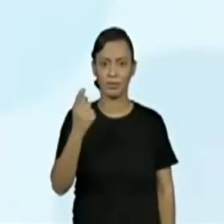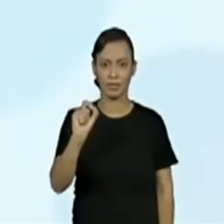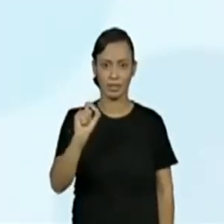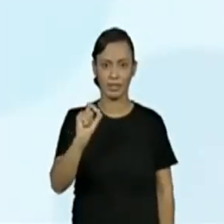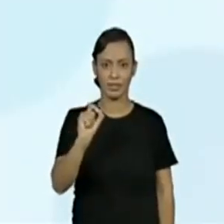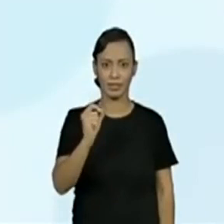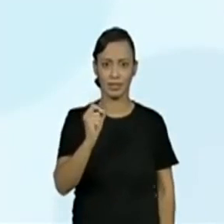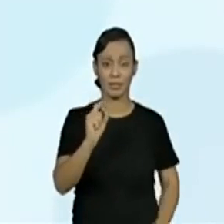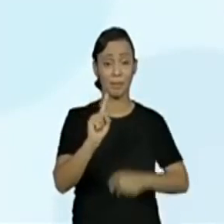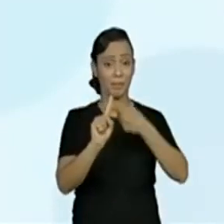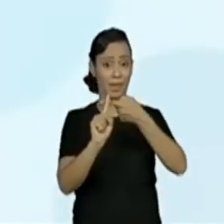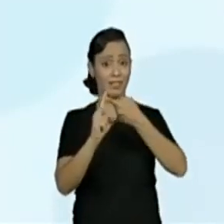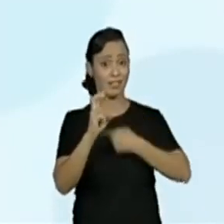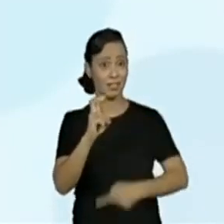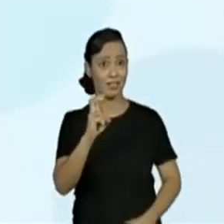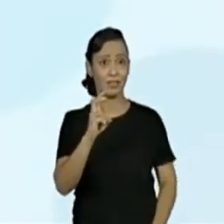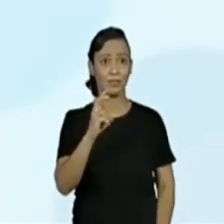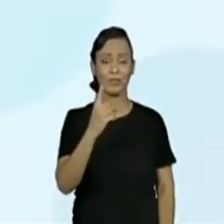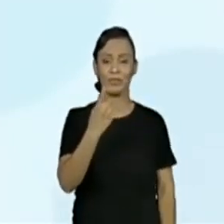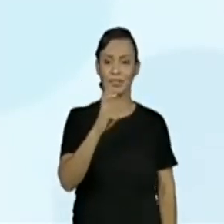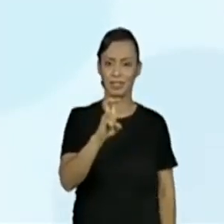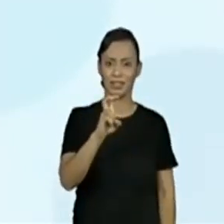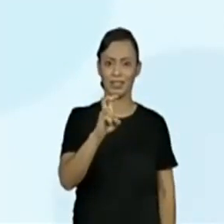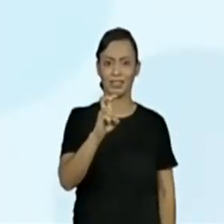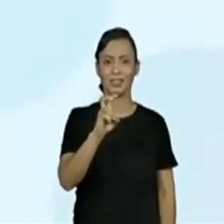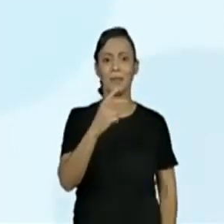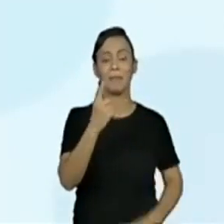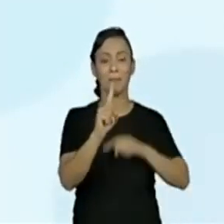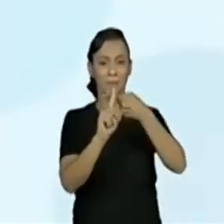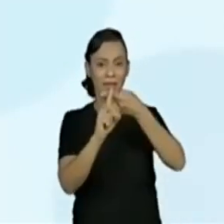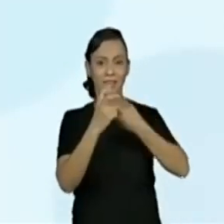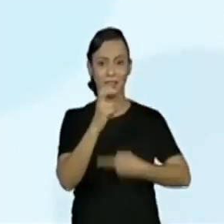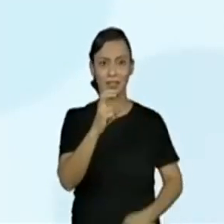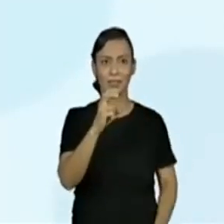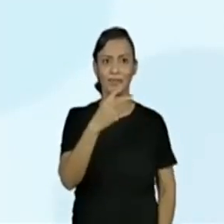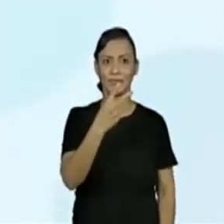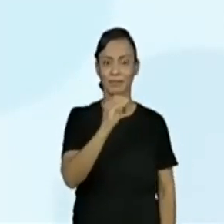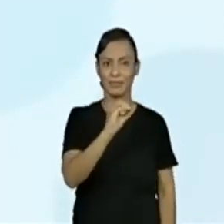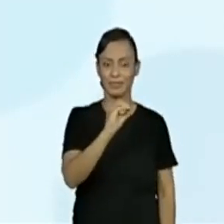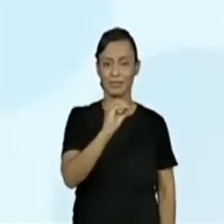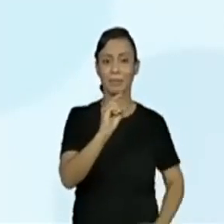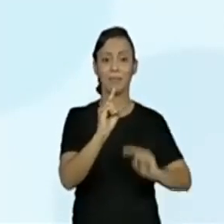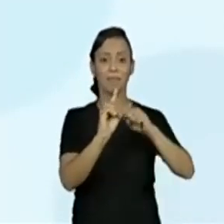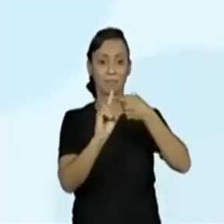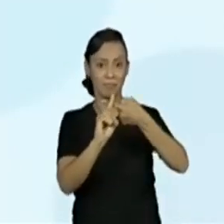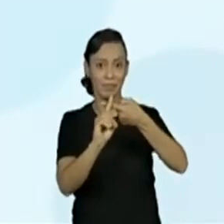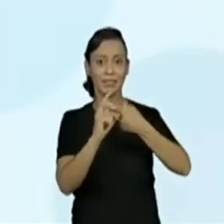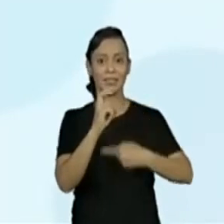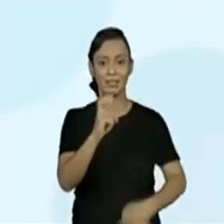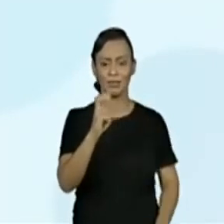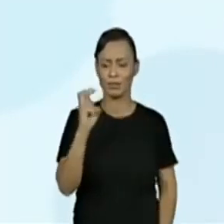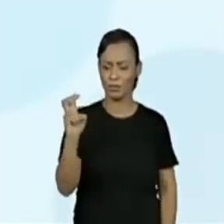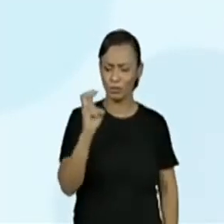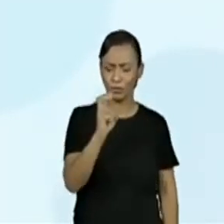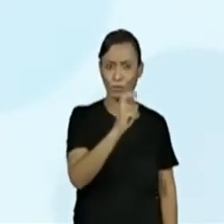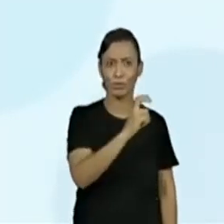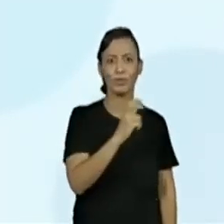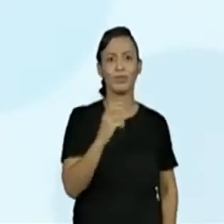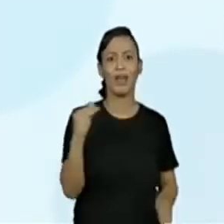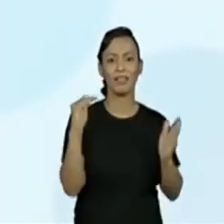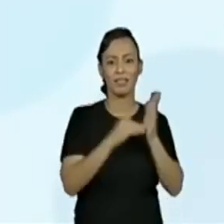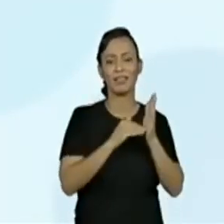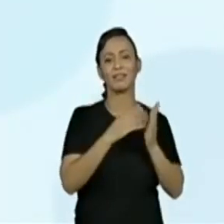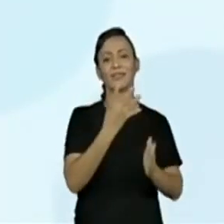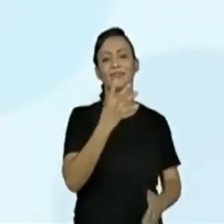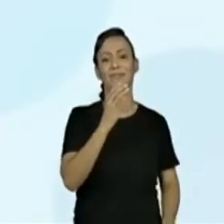15, depois o 20, o 25, o 30, o 35 e o